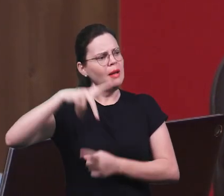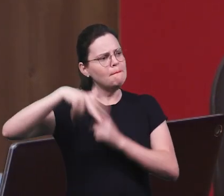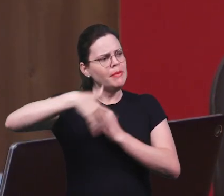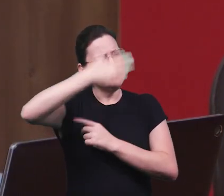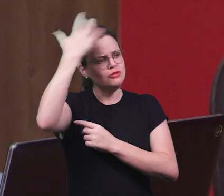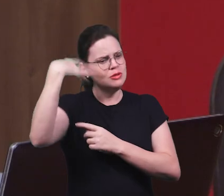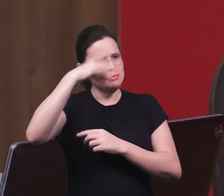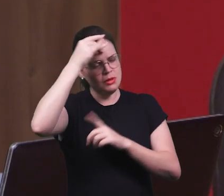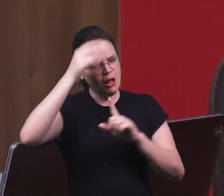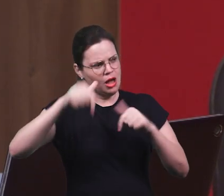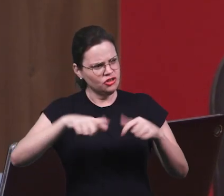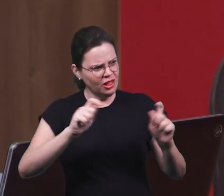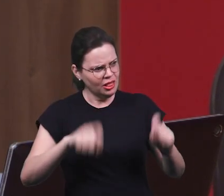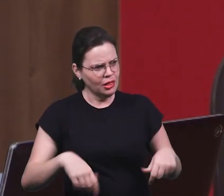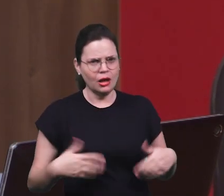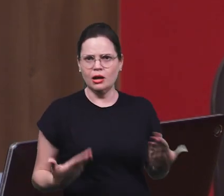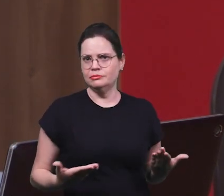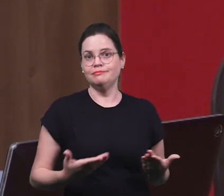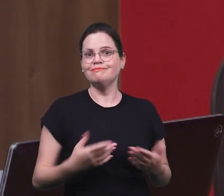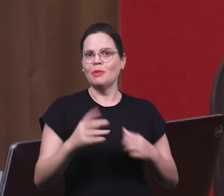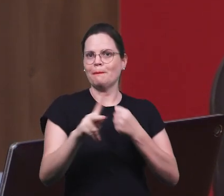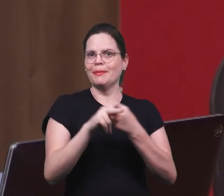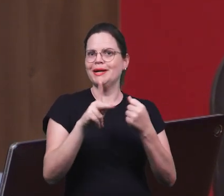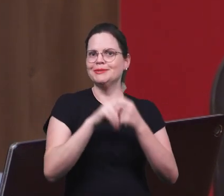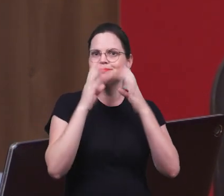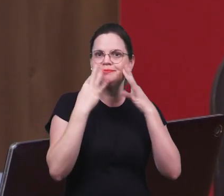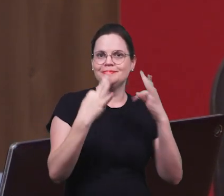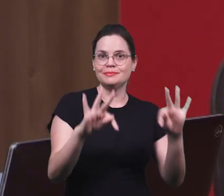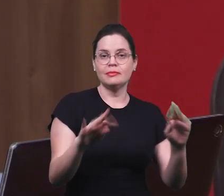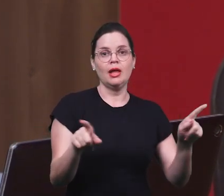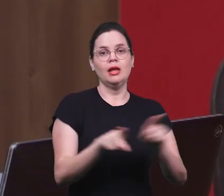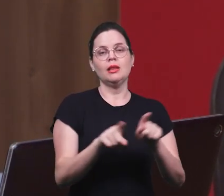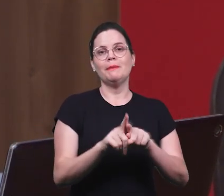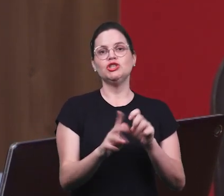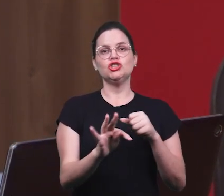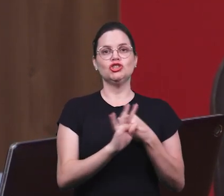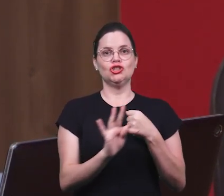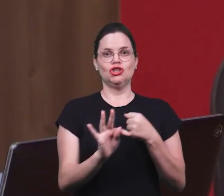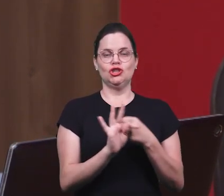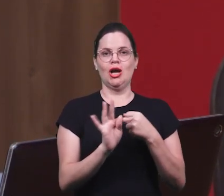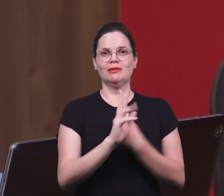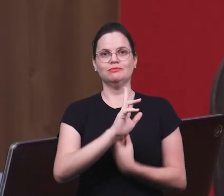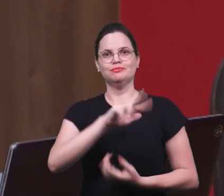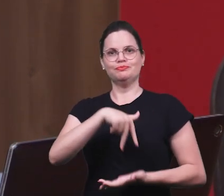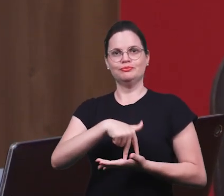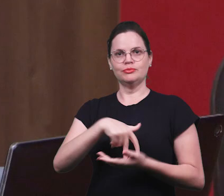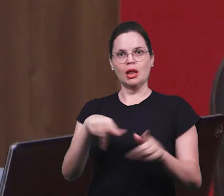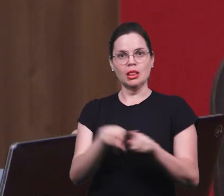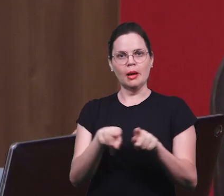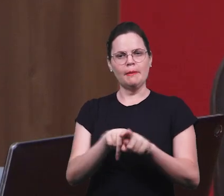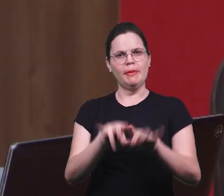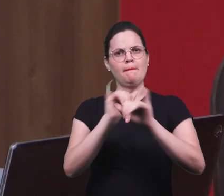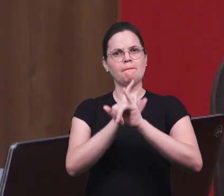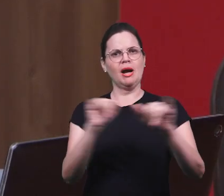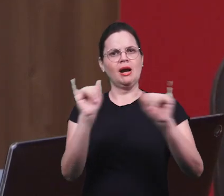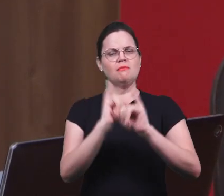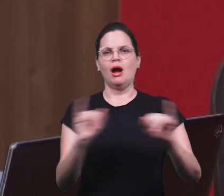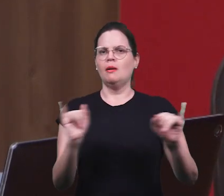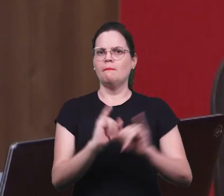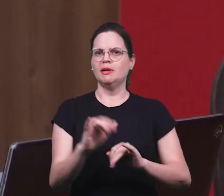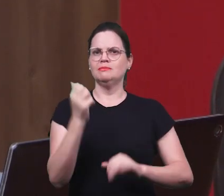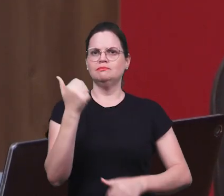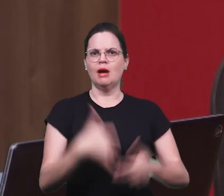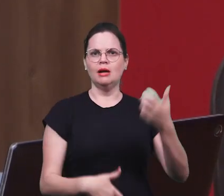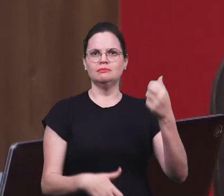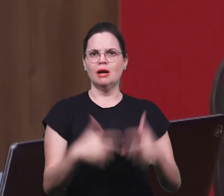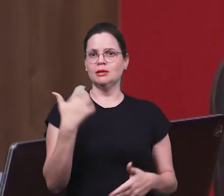esse testemunho. E Tiago então toma a palavra e começa a fazer uma